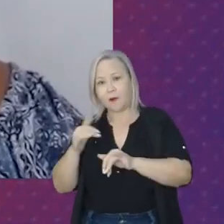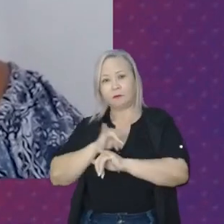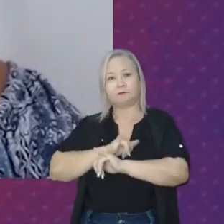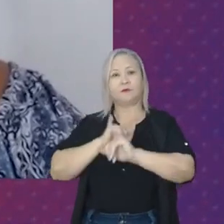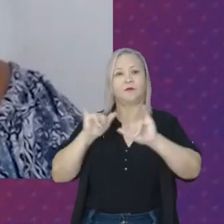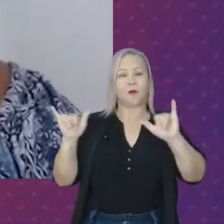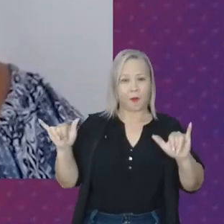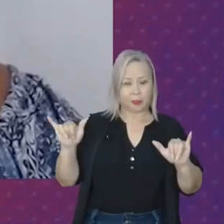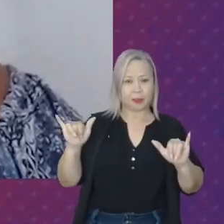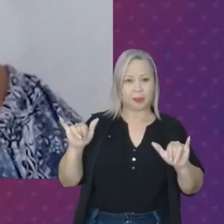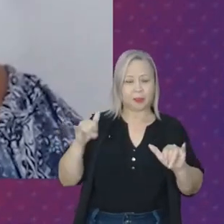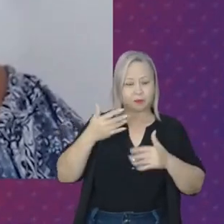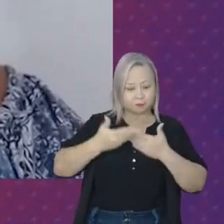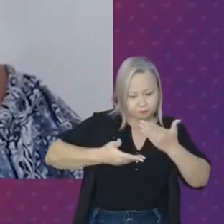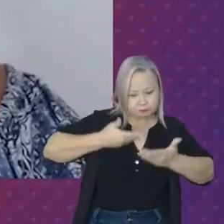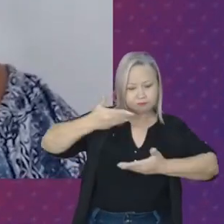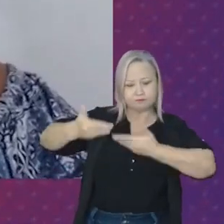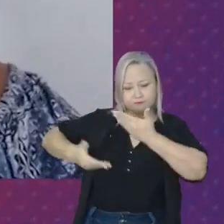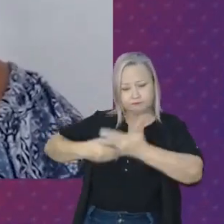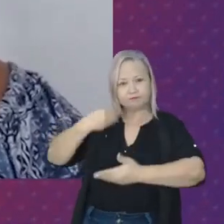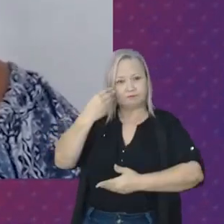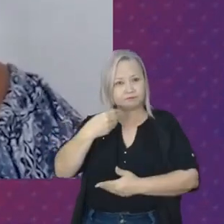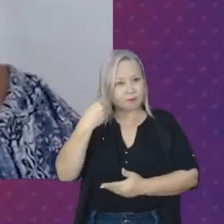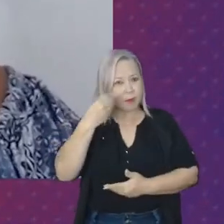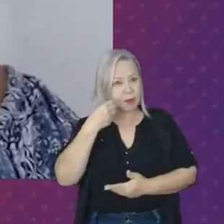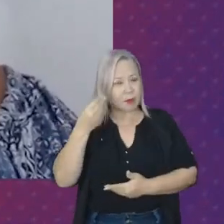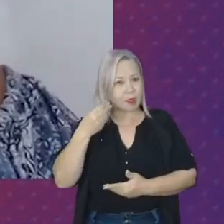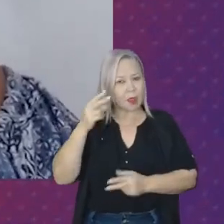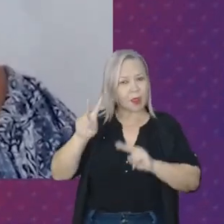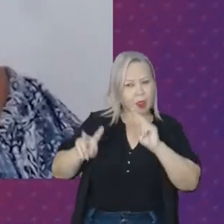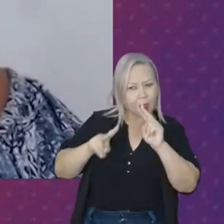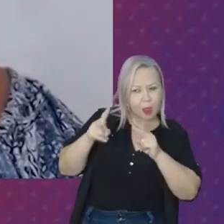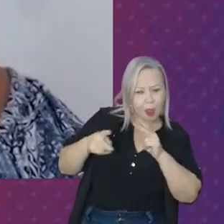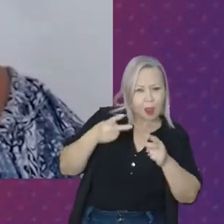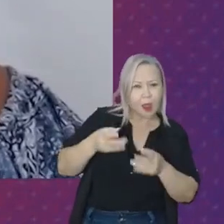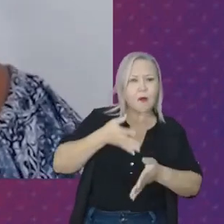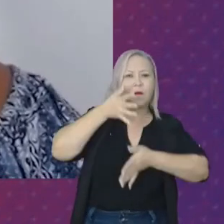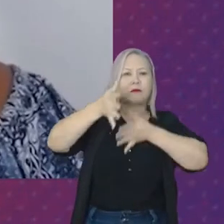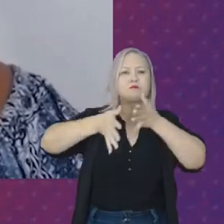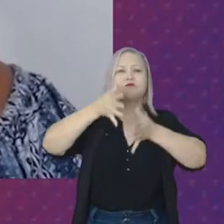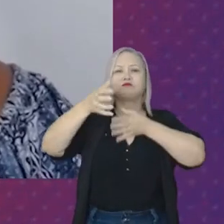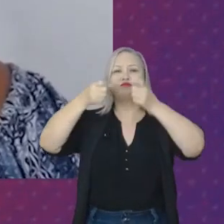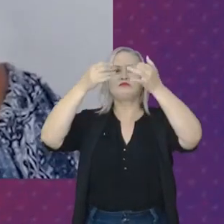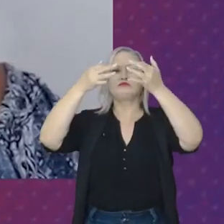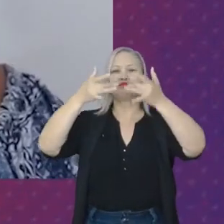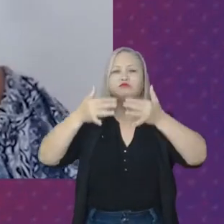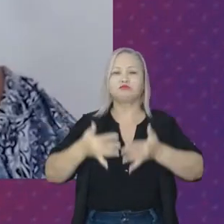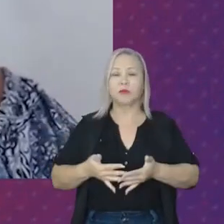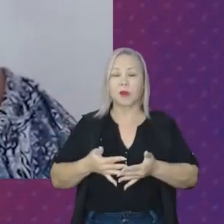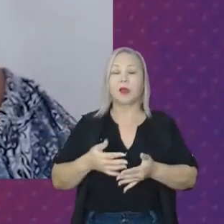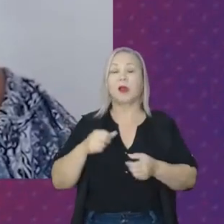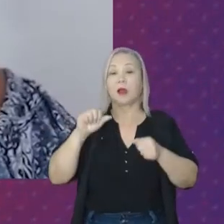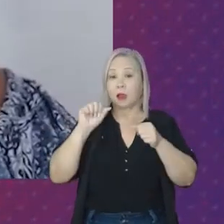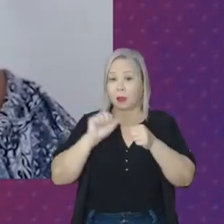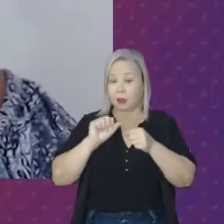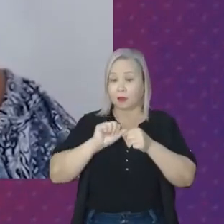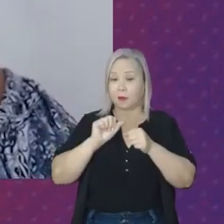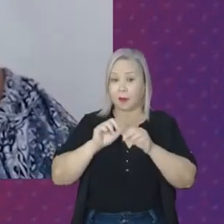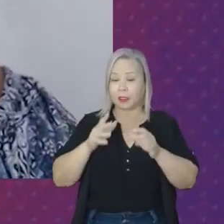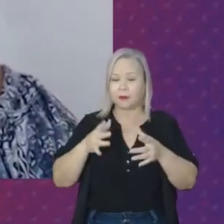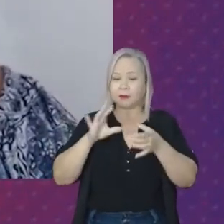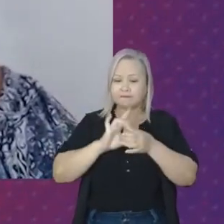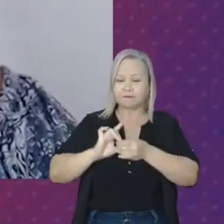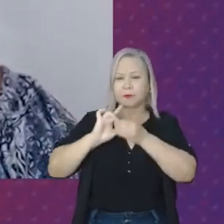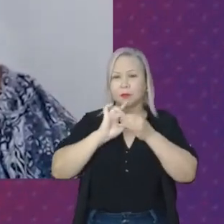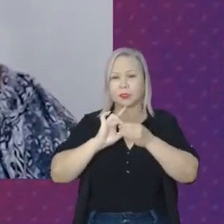informação, trocar as experiências, ouvir os relatos que essas mulheres têm para trazer e fazer essa conexão onde a gente